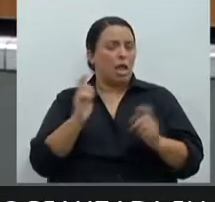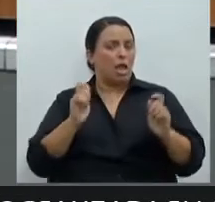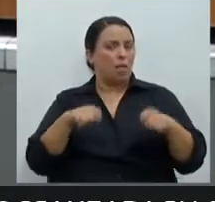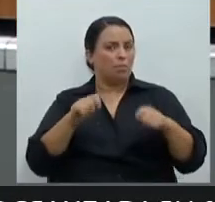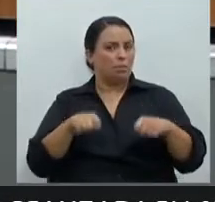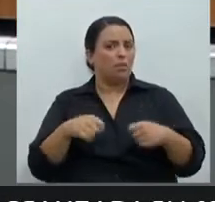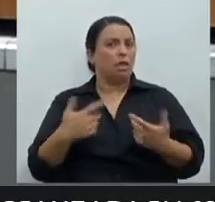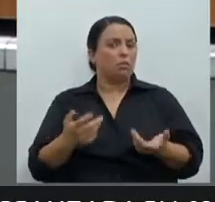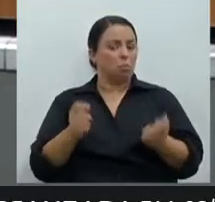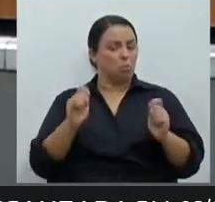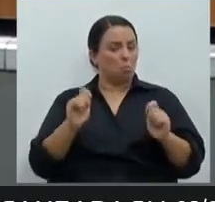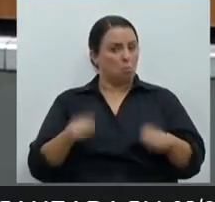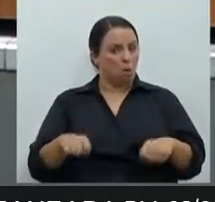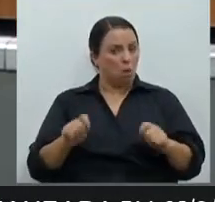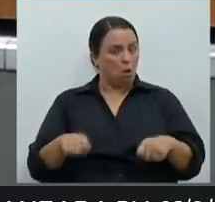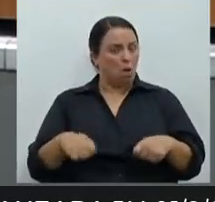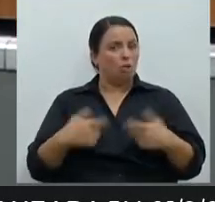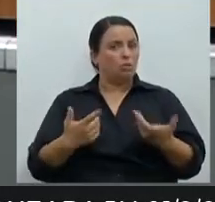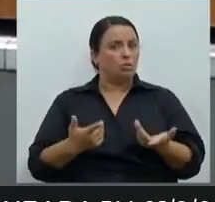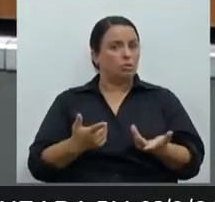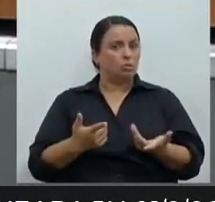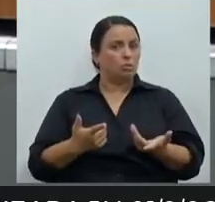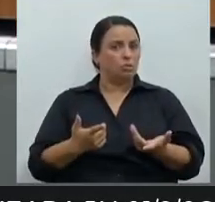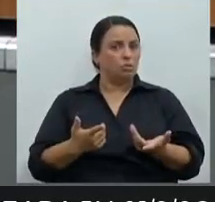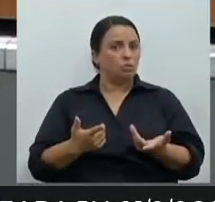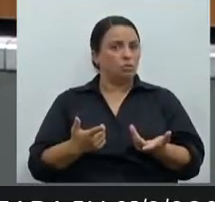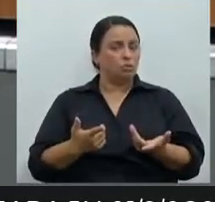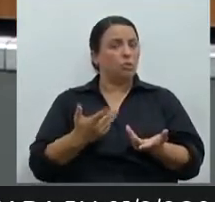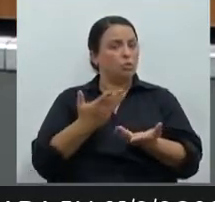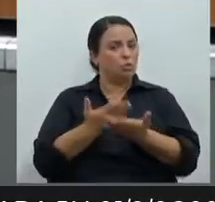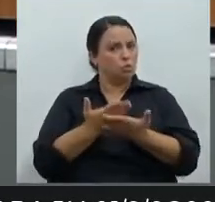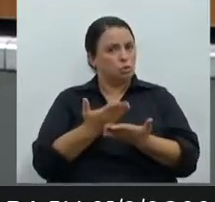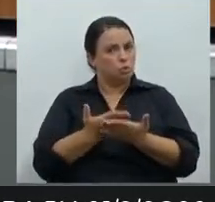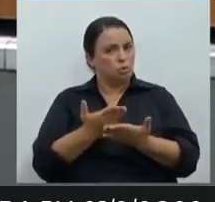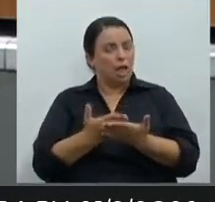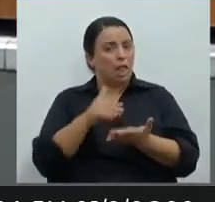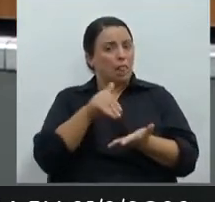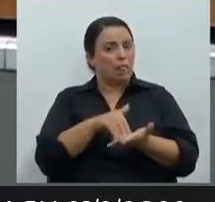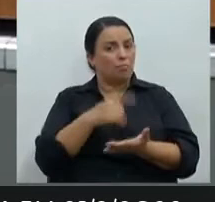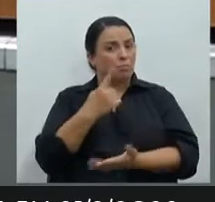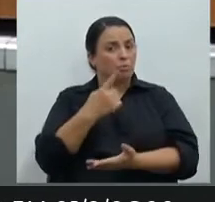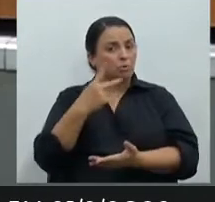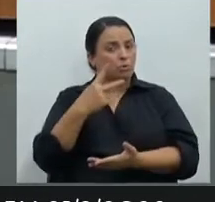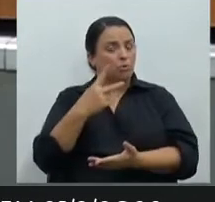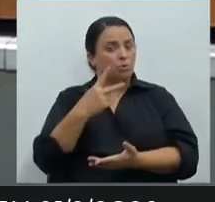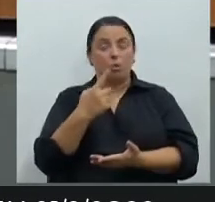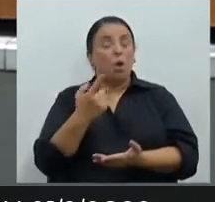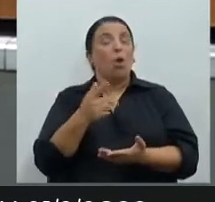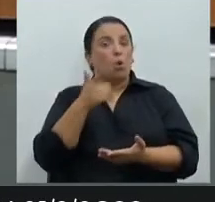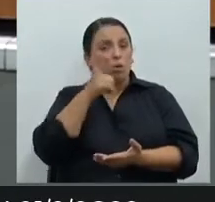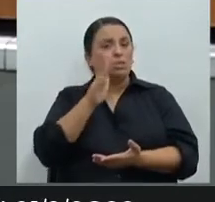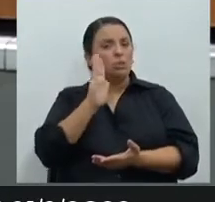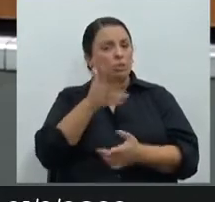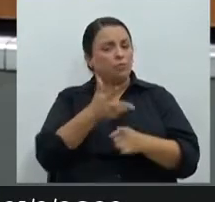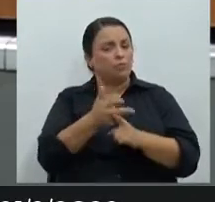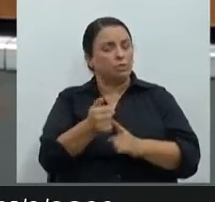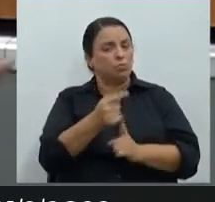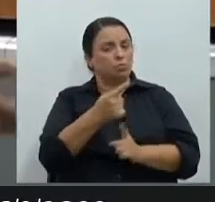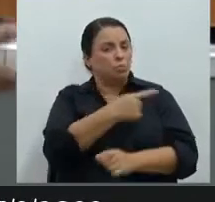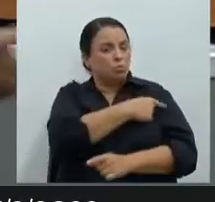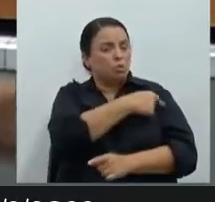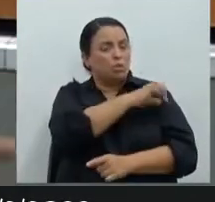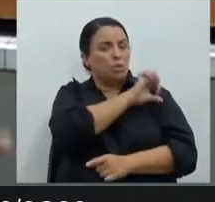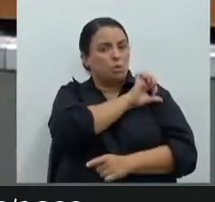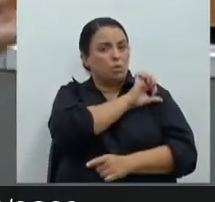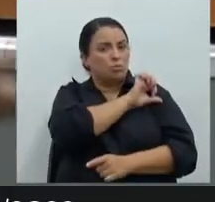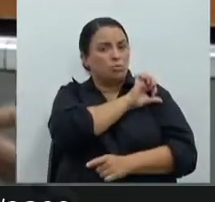de fazer, de responder por essa escolaridade até o nono ano, então ele vai